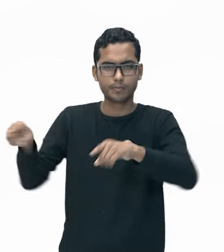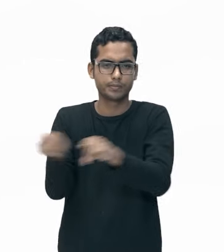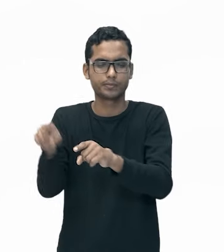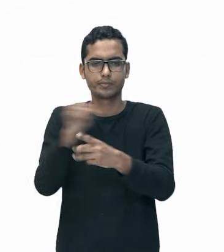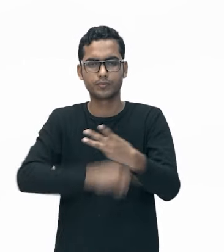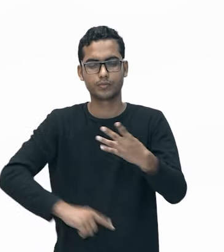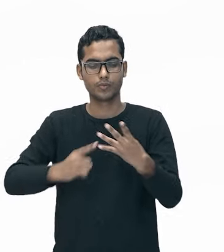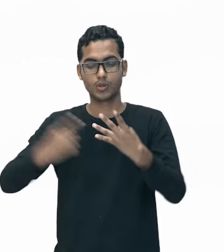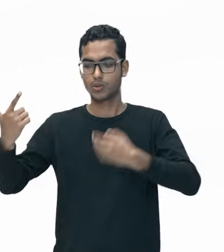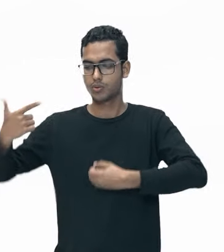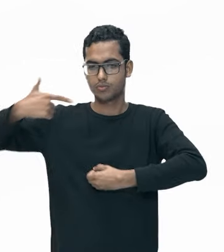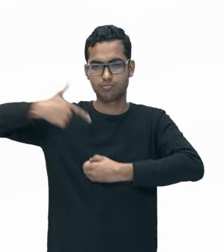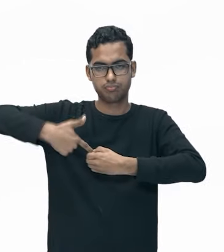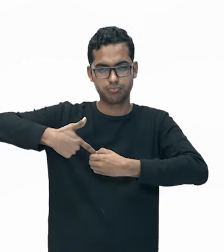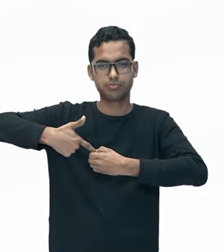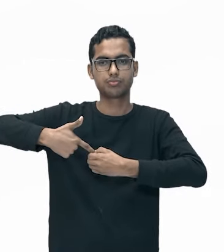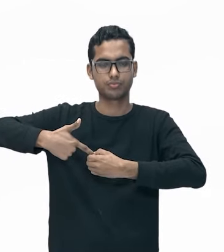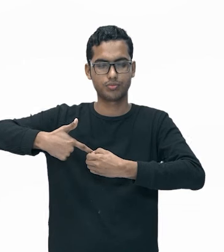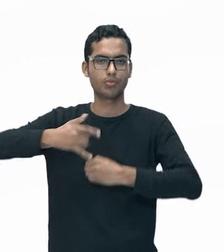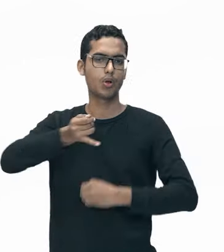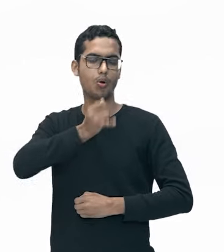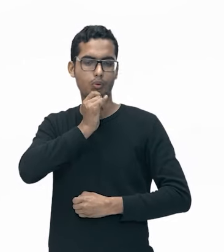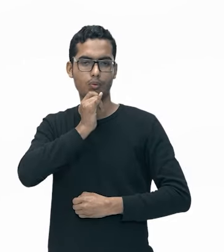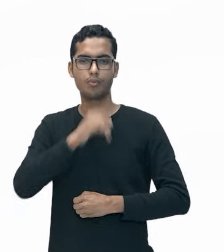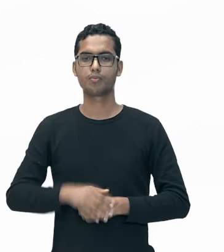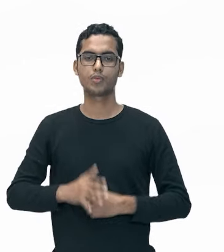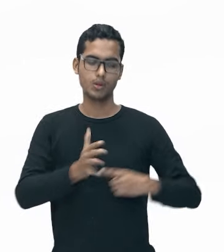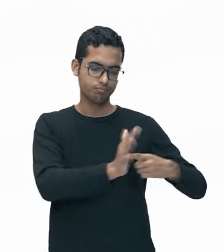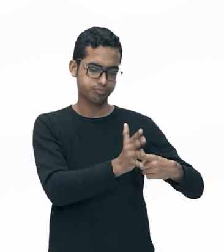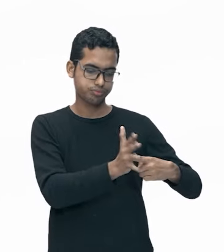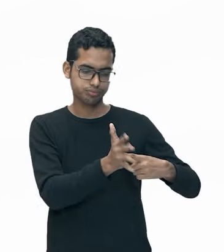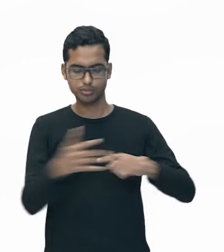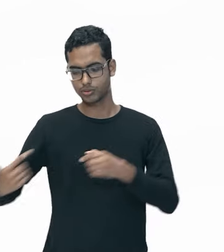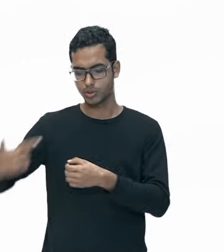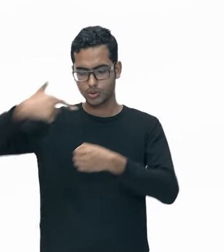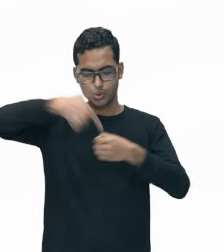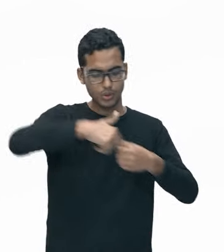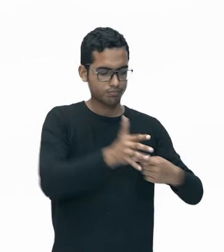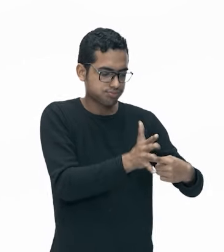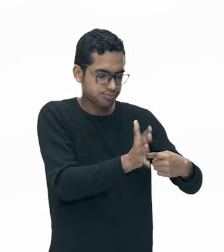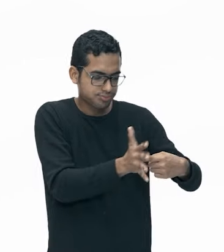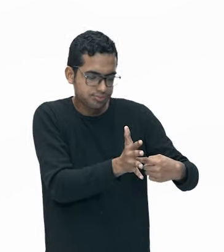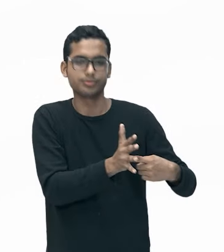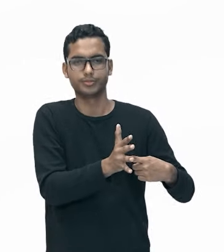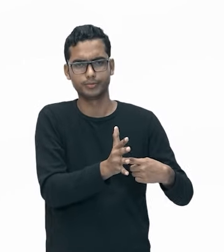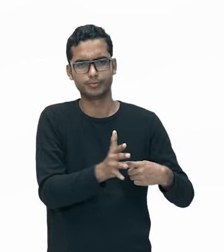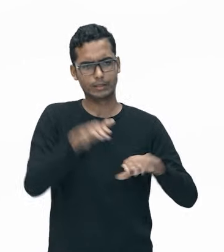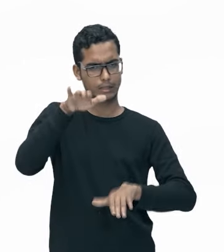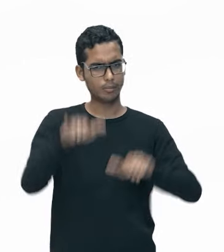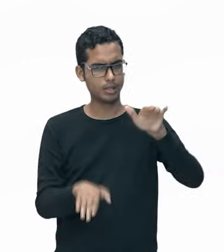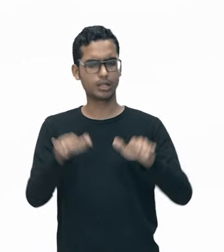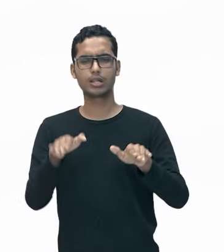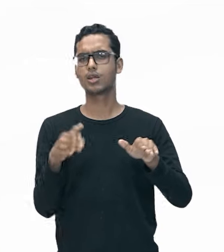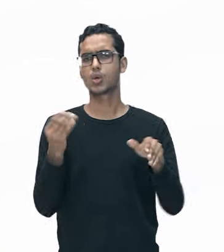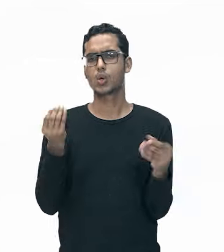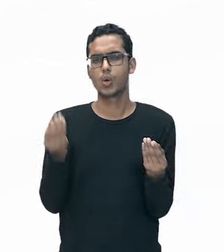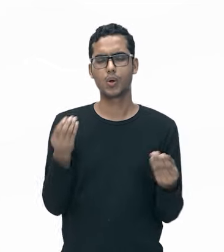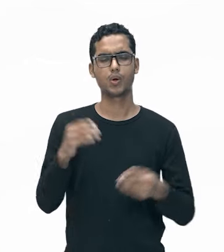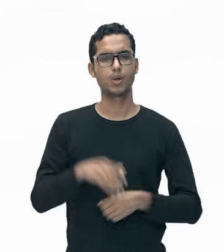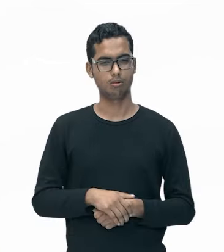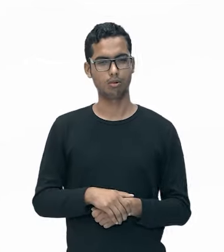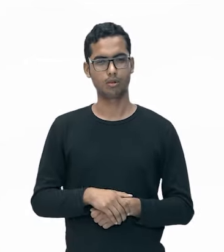gasolina né quando a gente fala por exemplo de octanagem dependendo né do de onde essa